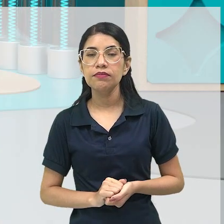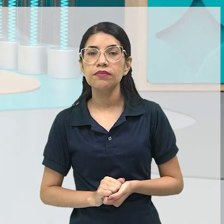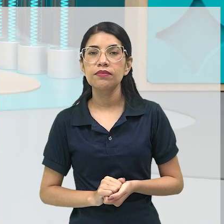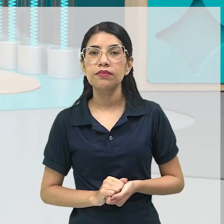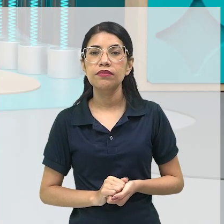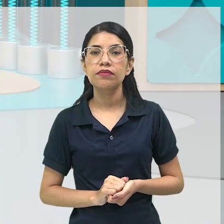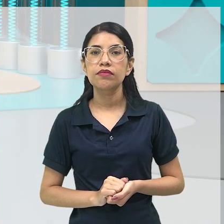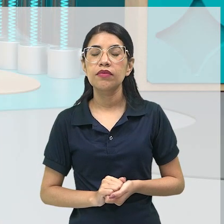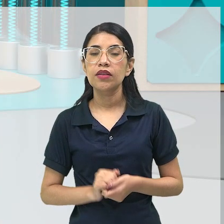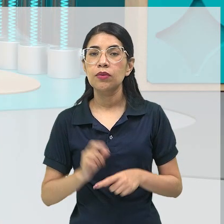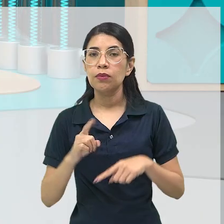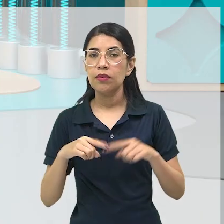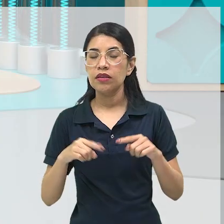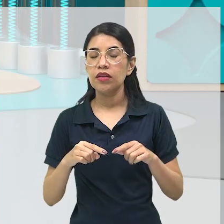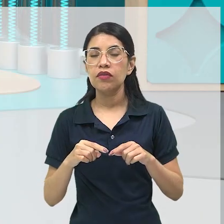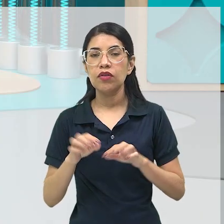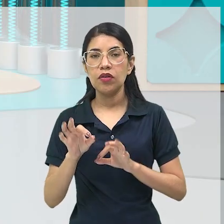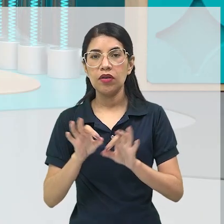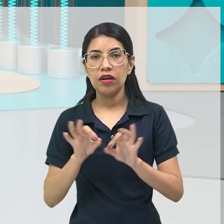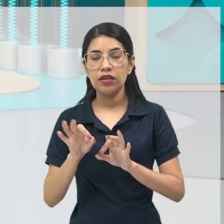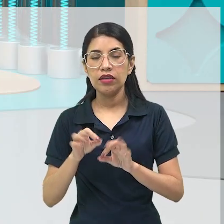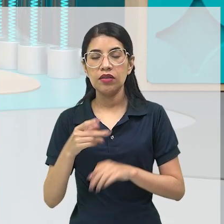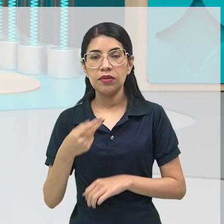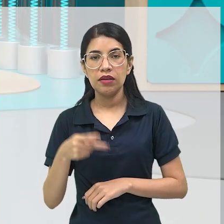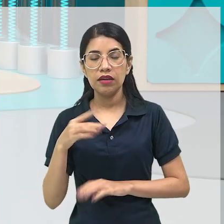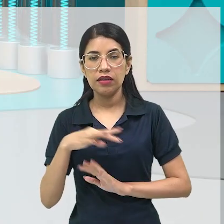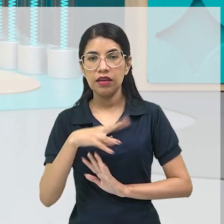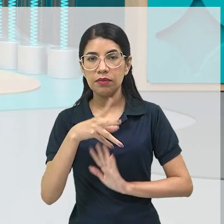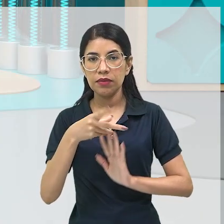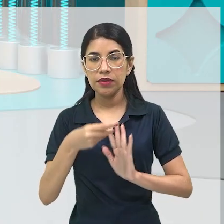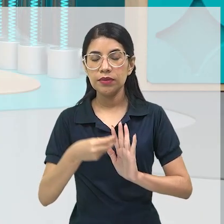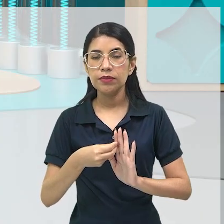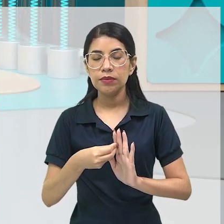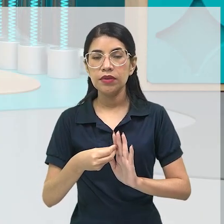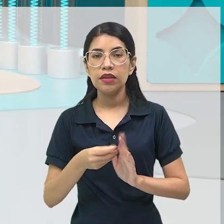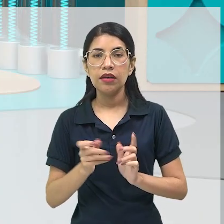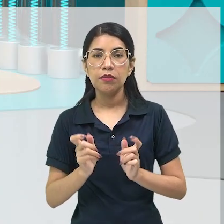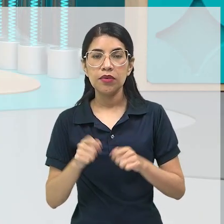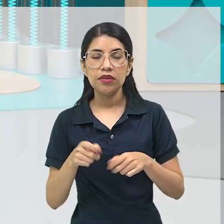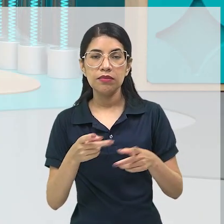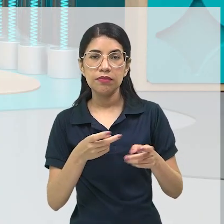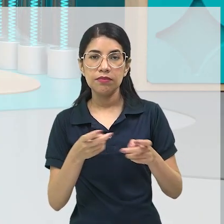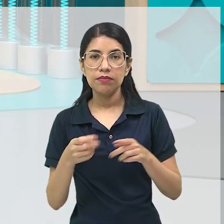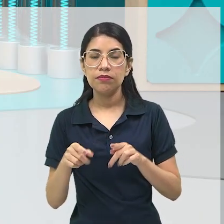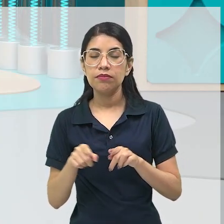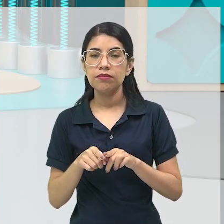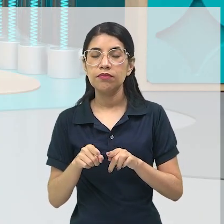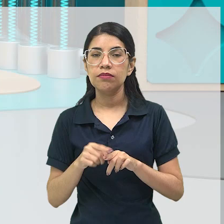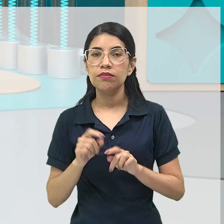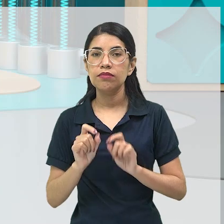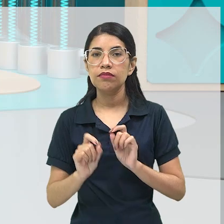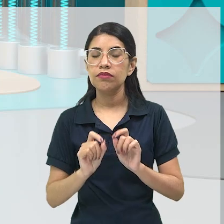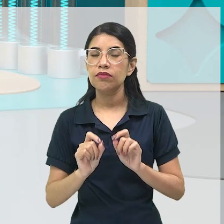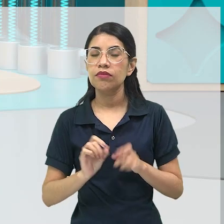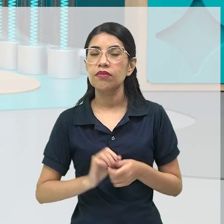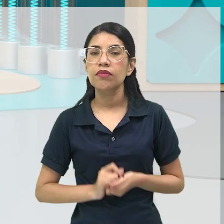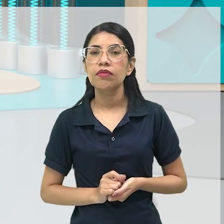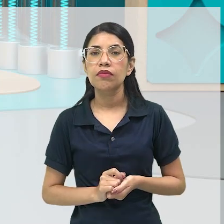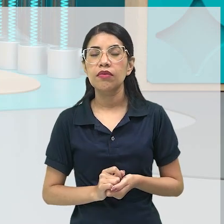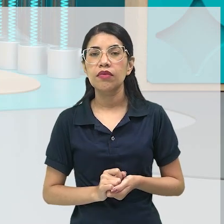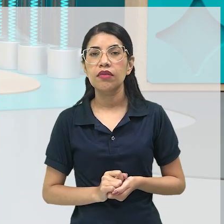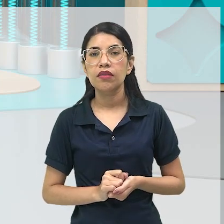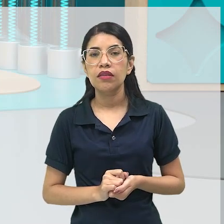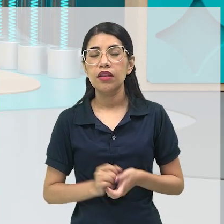foi um material preparado aqui na nossa floresta amazônica. E a gente consegue perceber que quando falamos